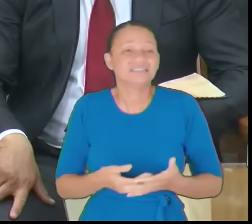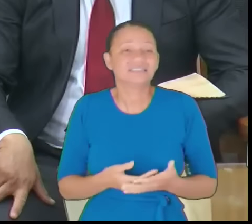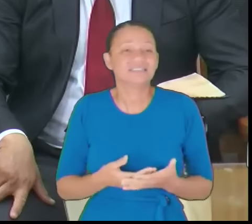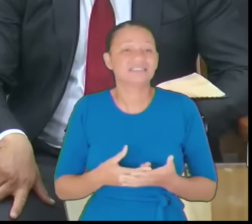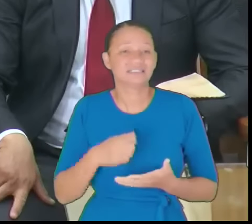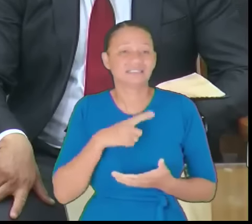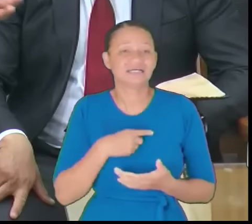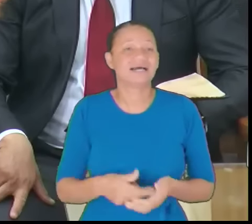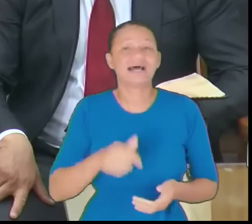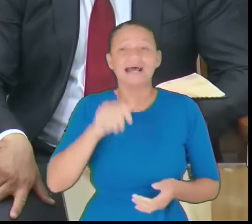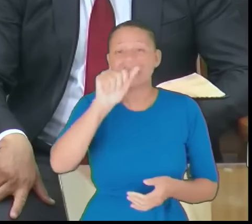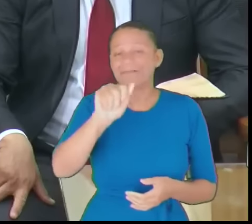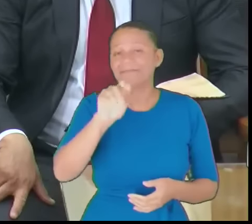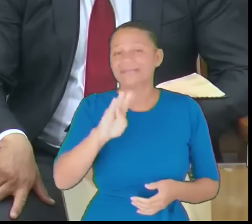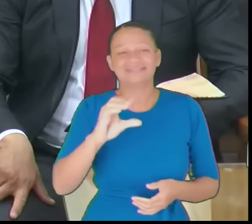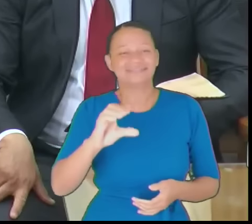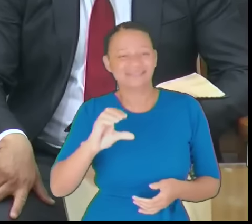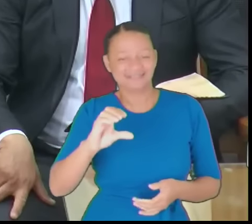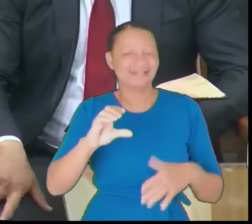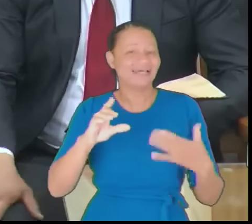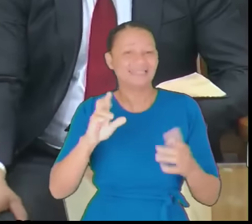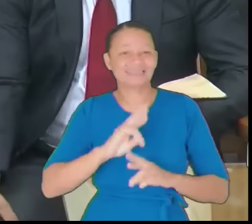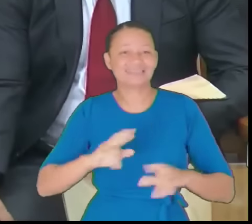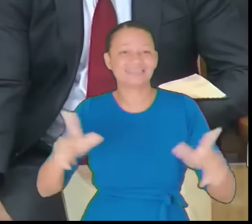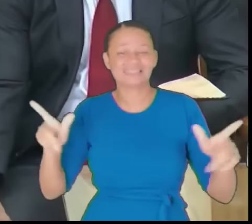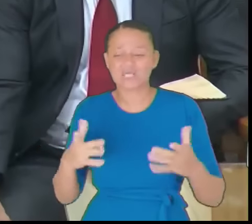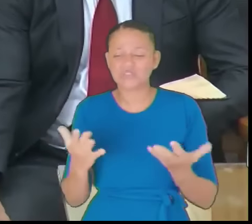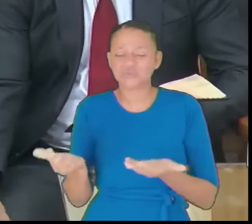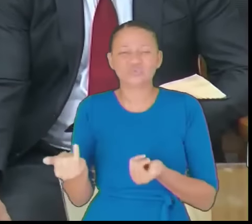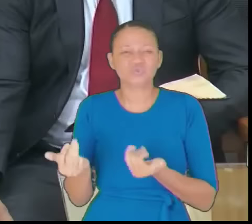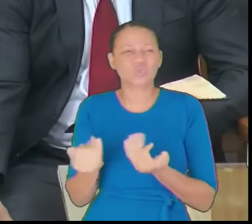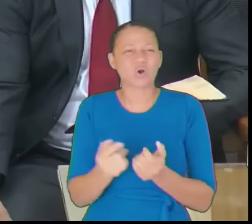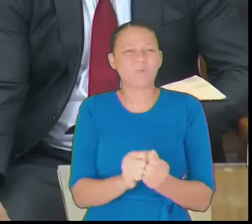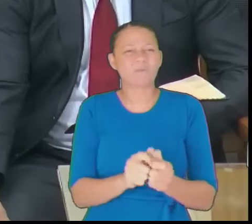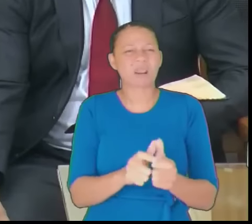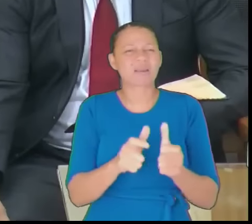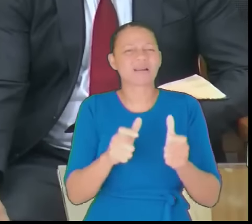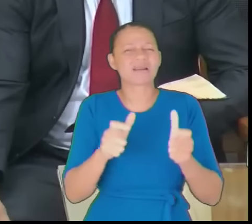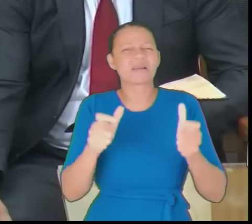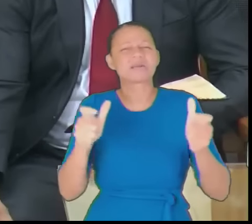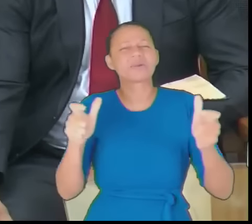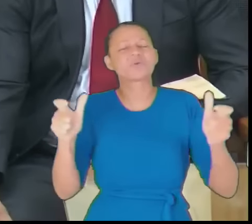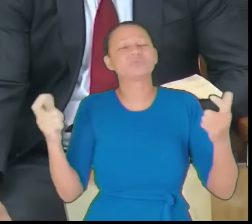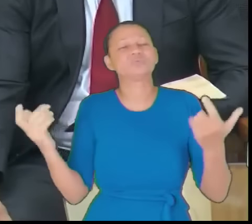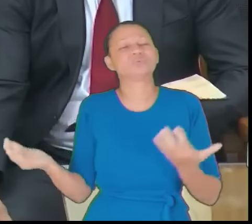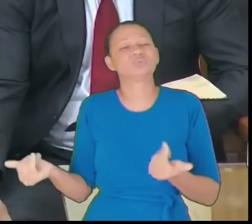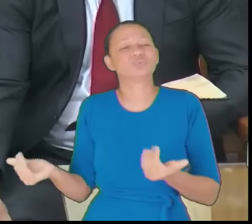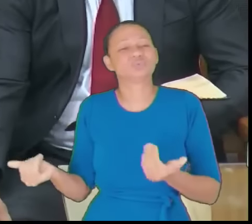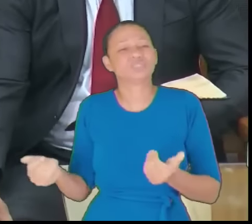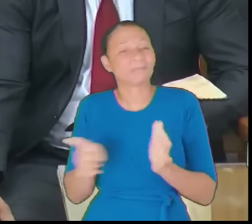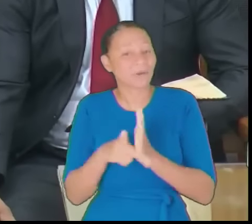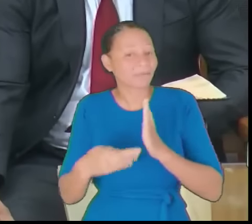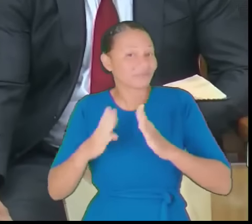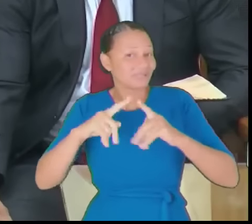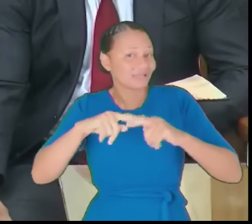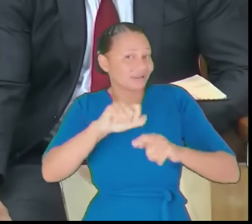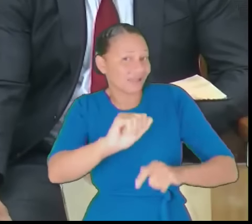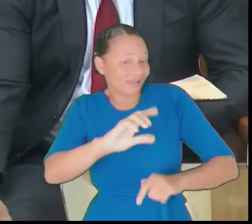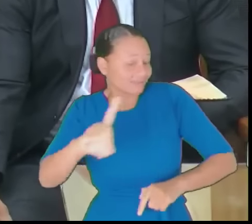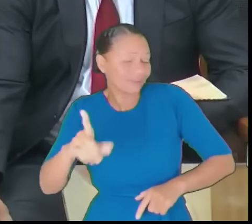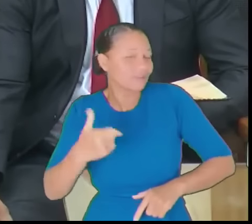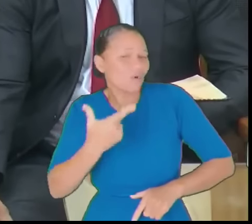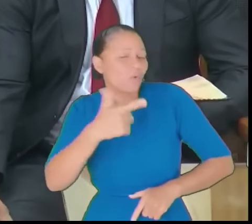Até o alfabeto é diferente do nosso. Cheio de jovens. Cheio de jovens. Não são da Assembleia de Deus, são de